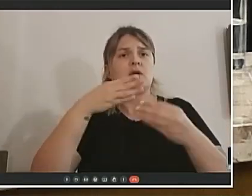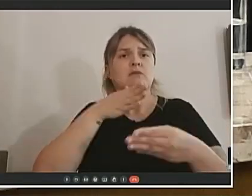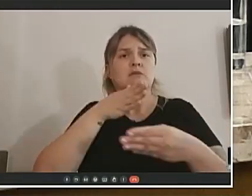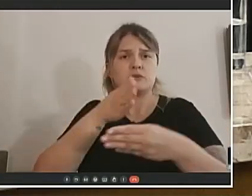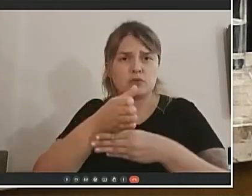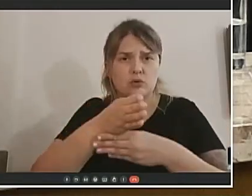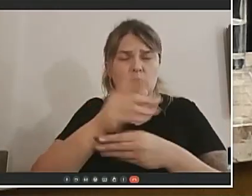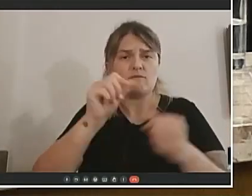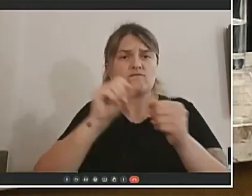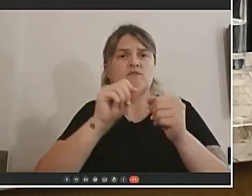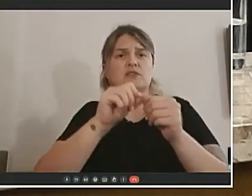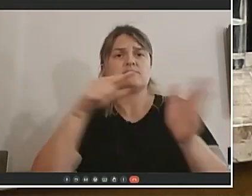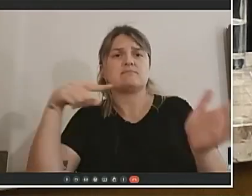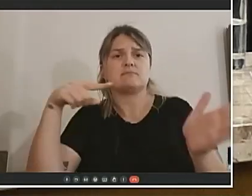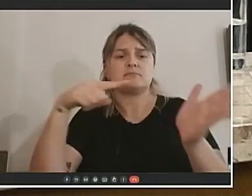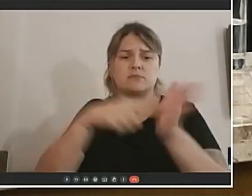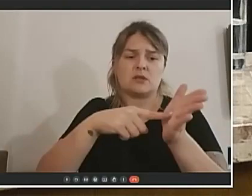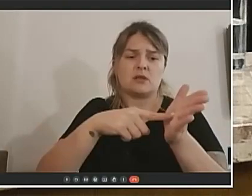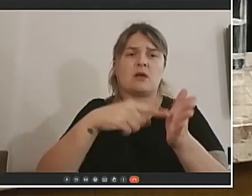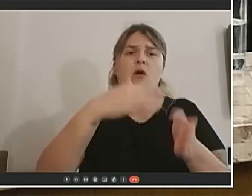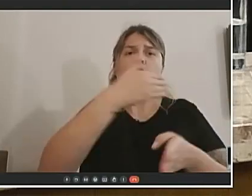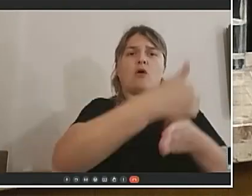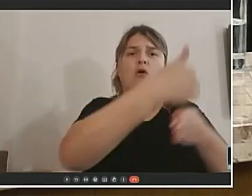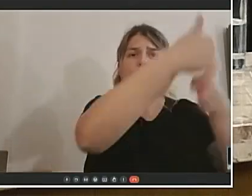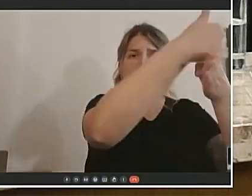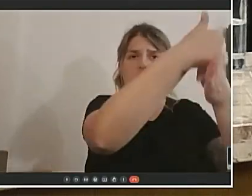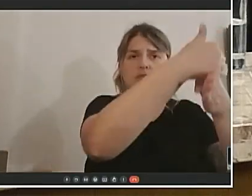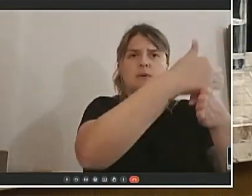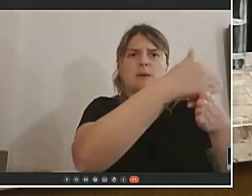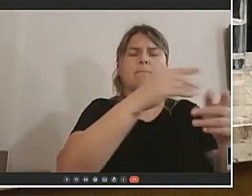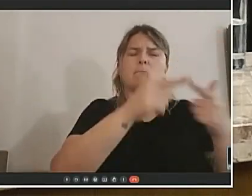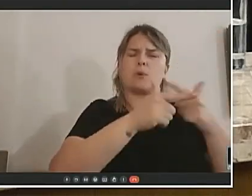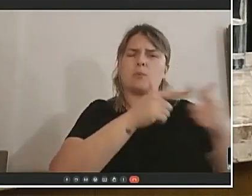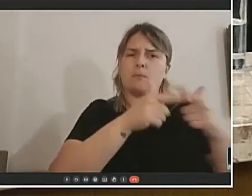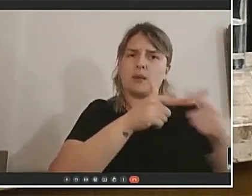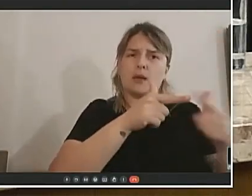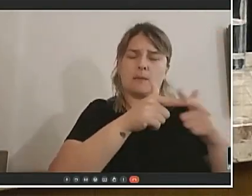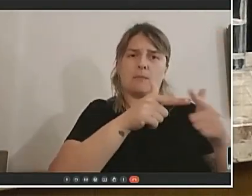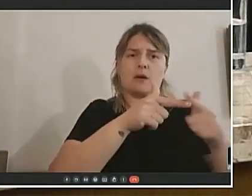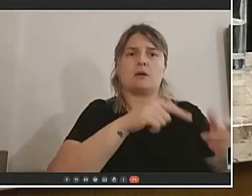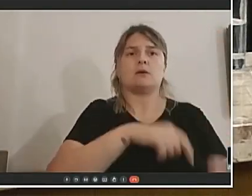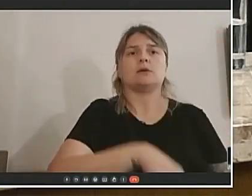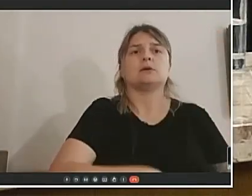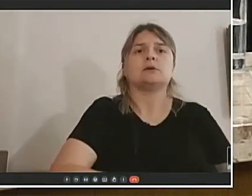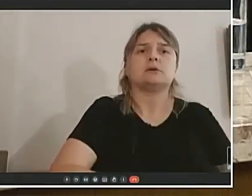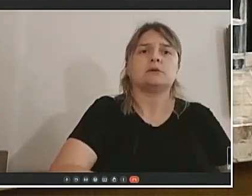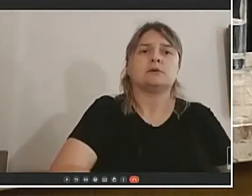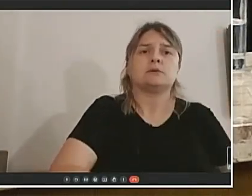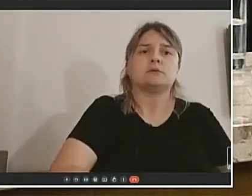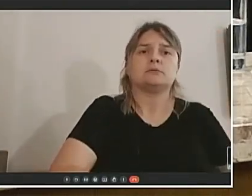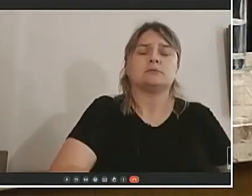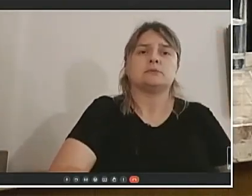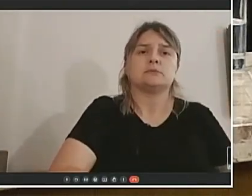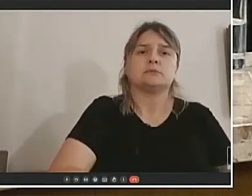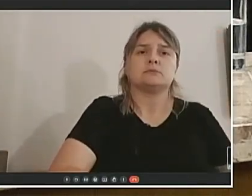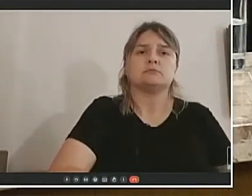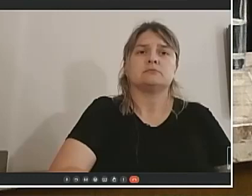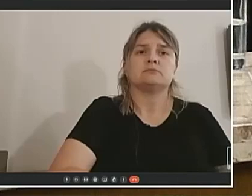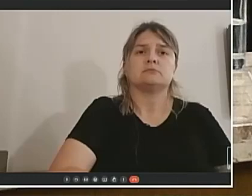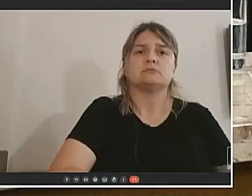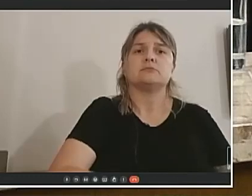denúncia a respeito de uma obra que tá causando muito problema e transtorno pra população e já virou